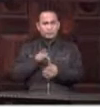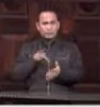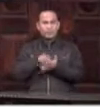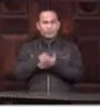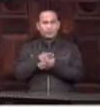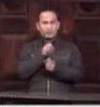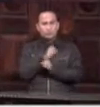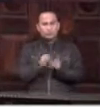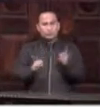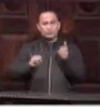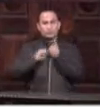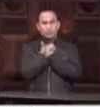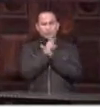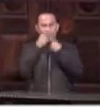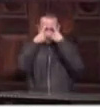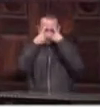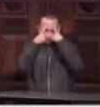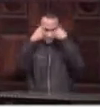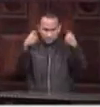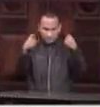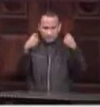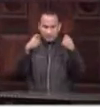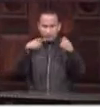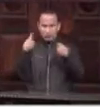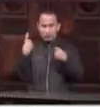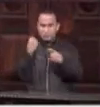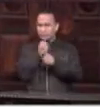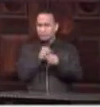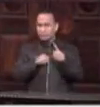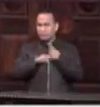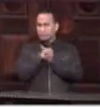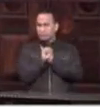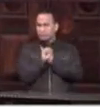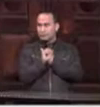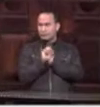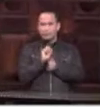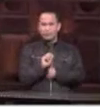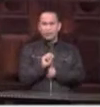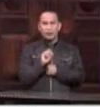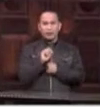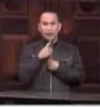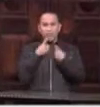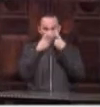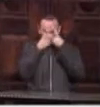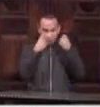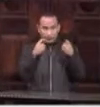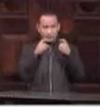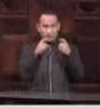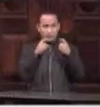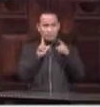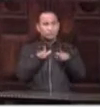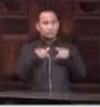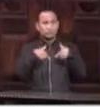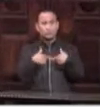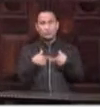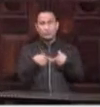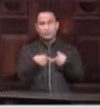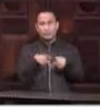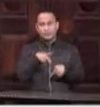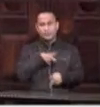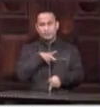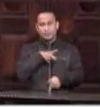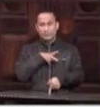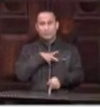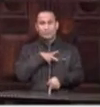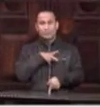social, das violências praticadas na nossa sociedade, inclusive das violências praticadas pelo próprio Estado.